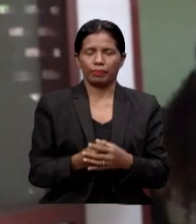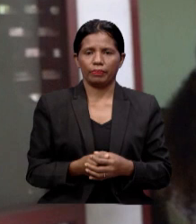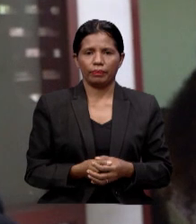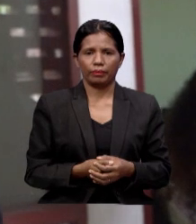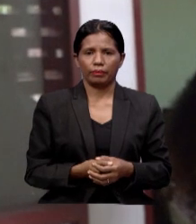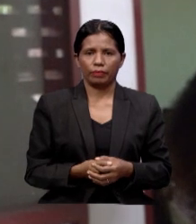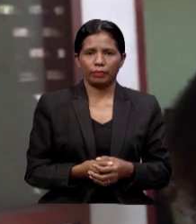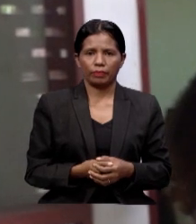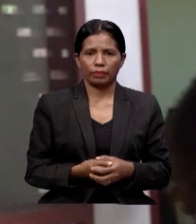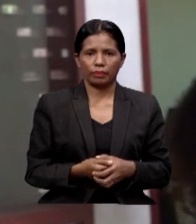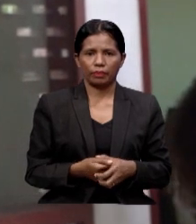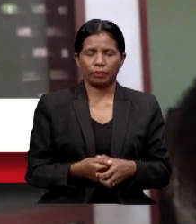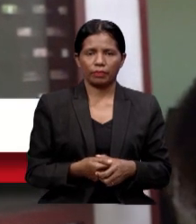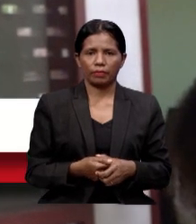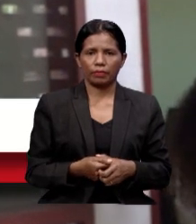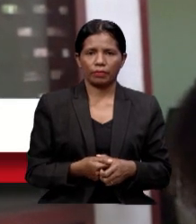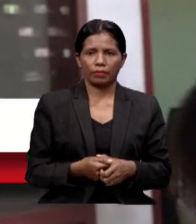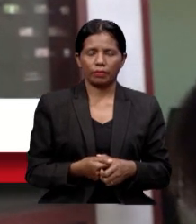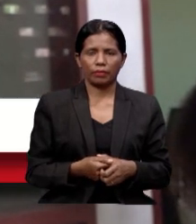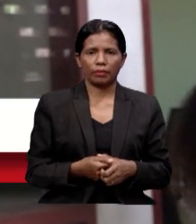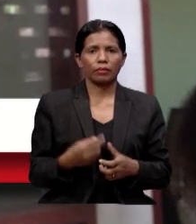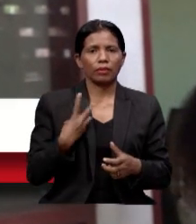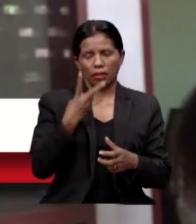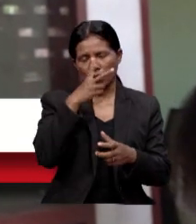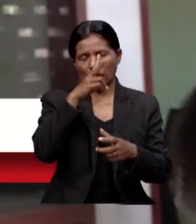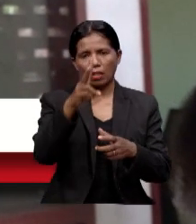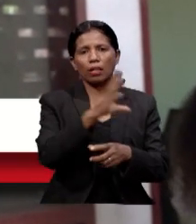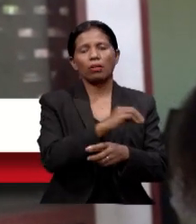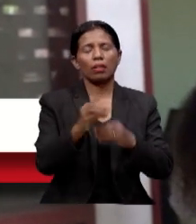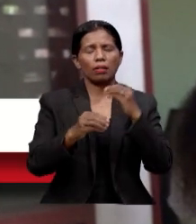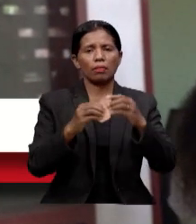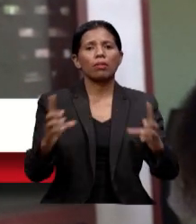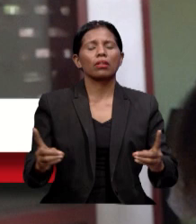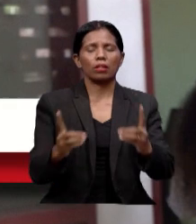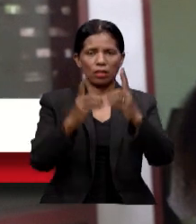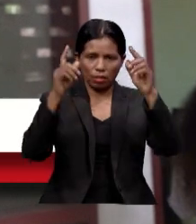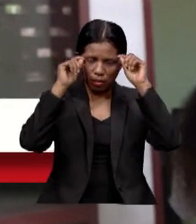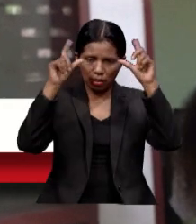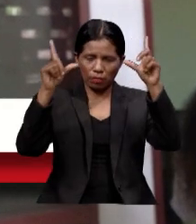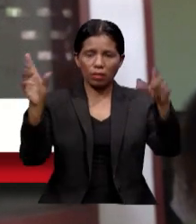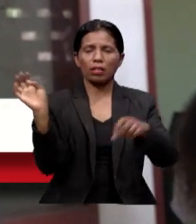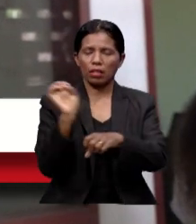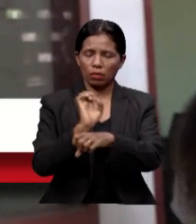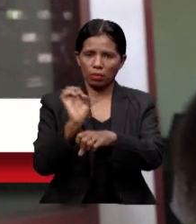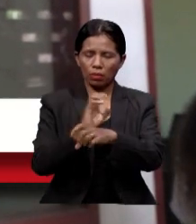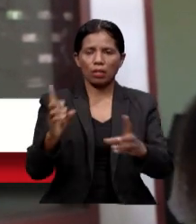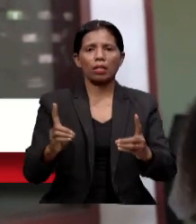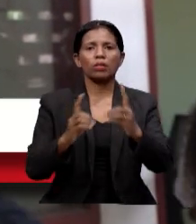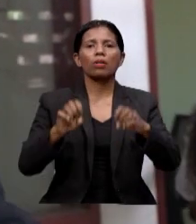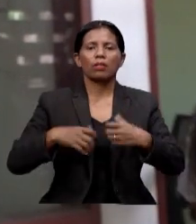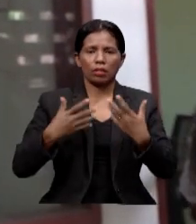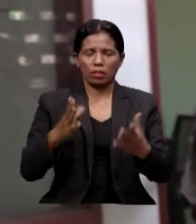Commerce, you know, what was their perspective on the main challenges that the Timor-Leste economy faces going forward.